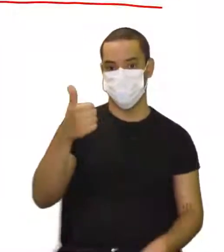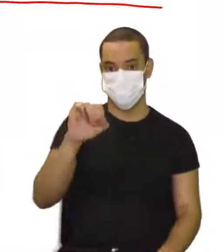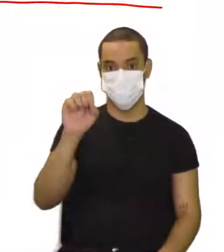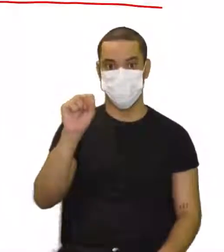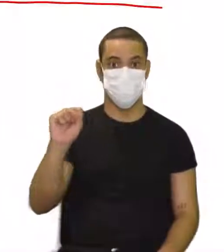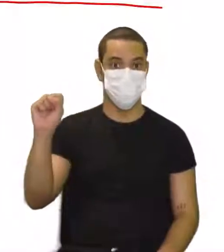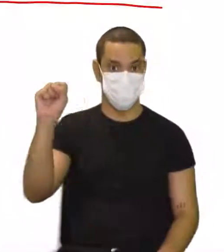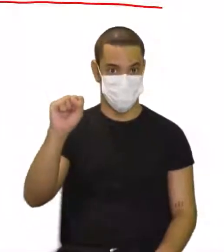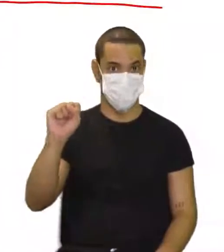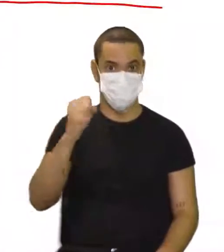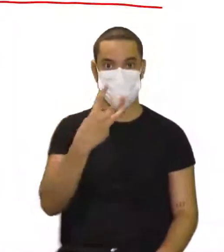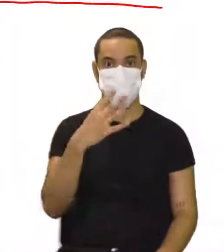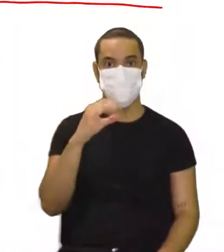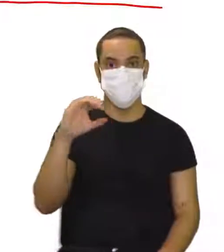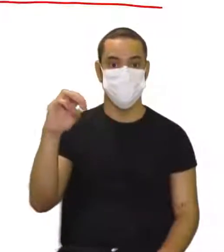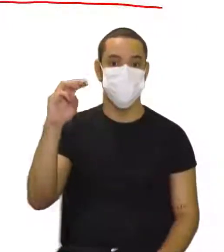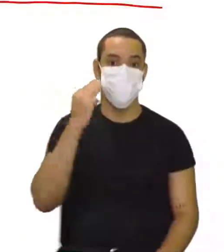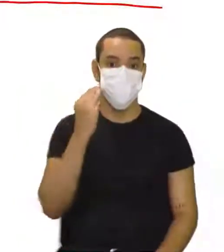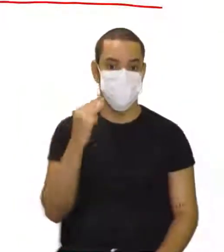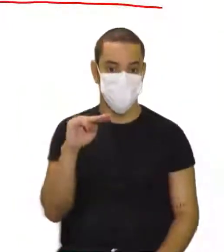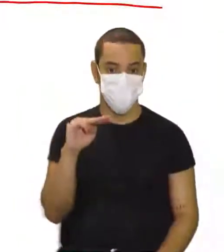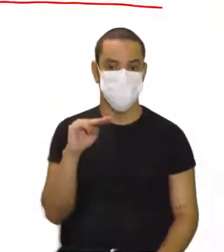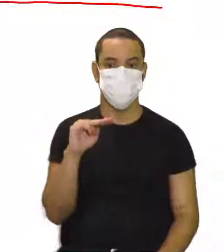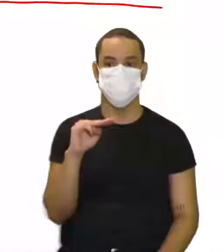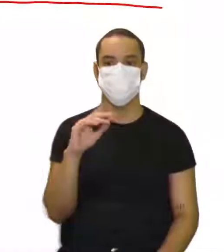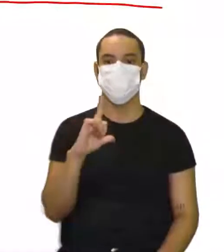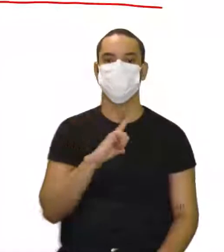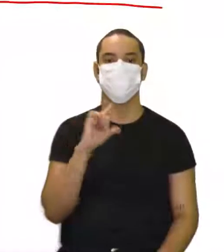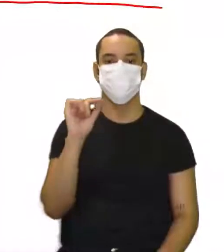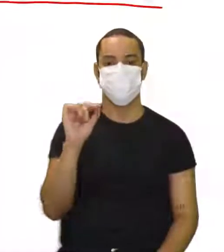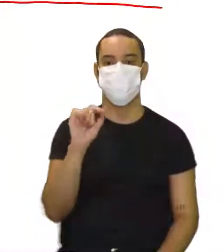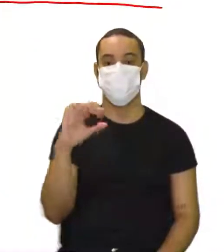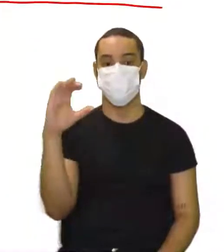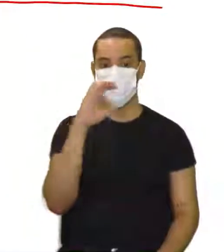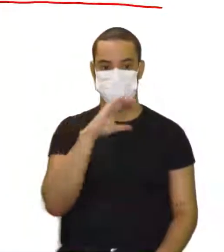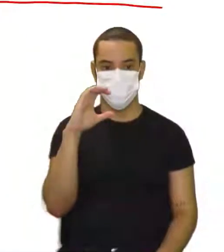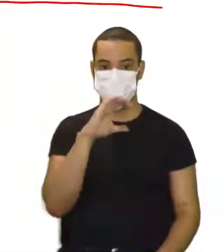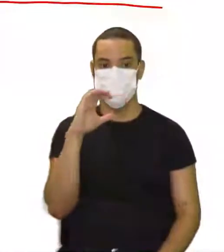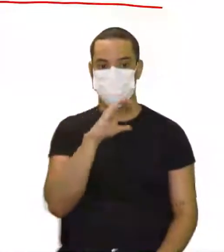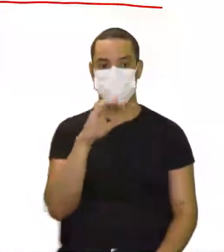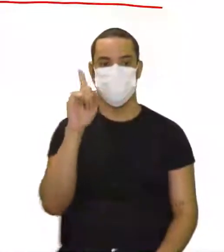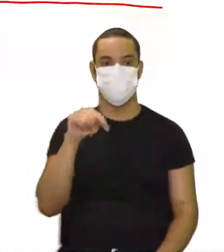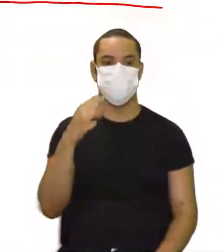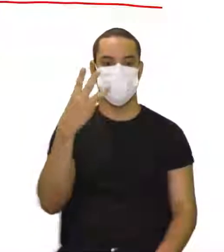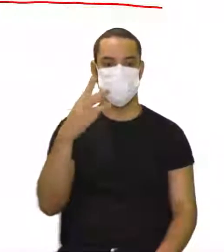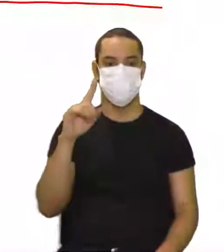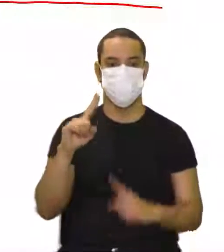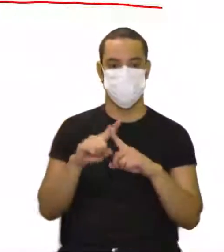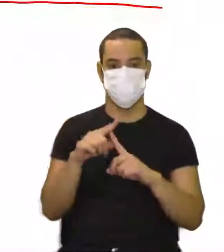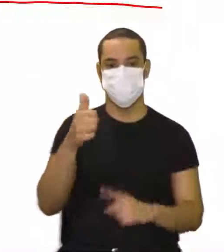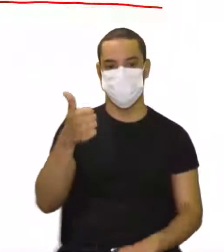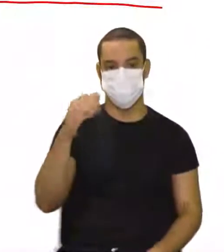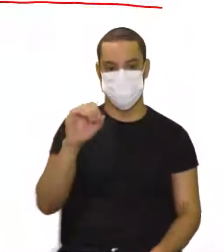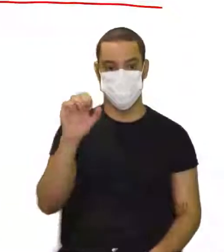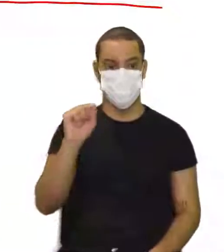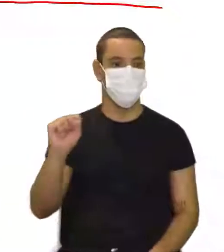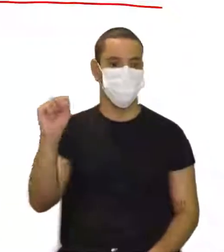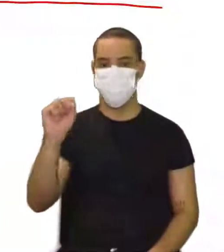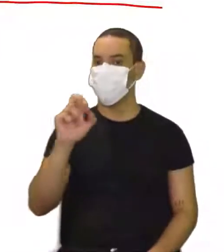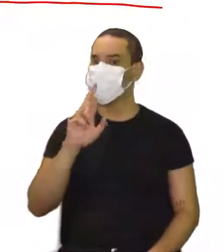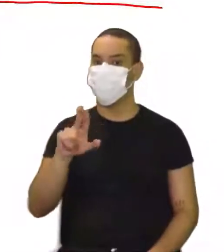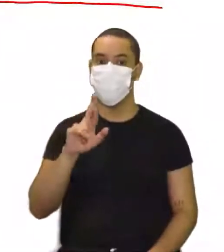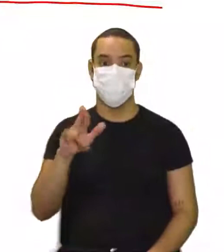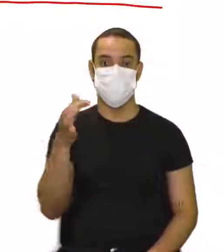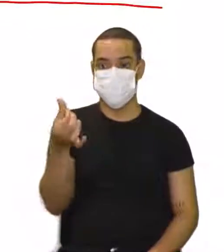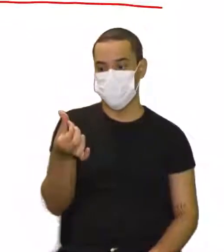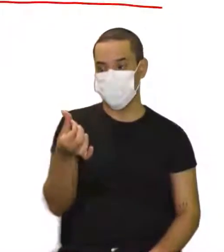segundo, a velocidade relativa é 3 vezes 10 a 8 e não 6. Porque seria o dobro,